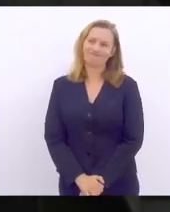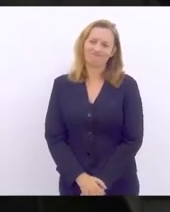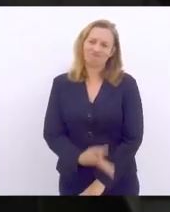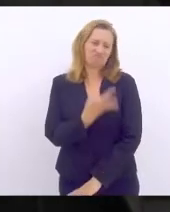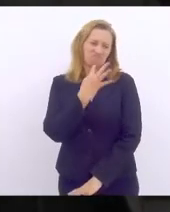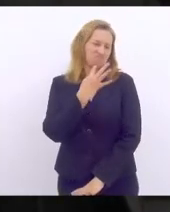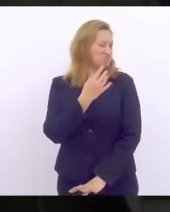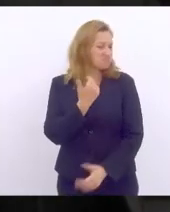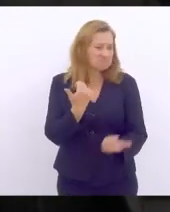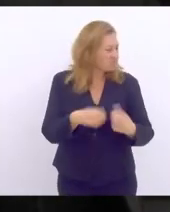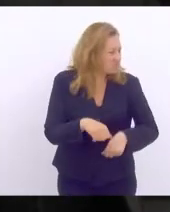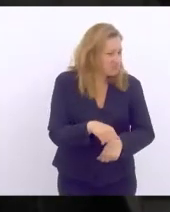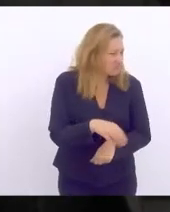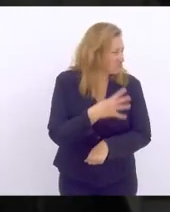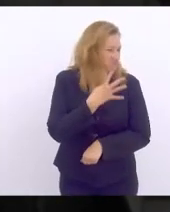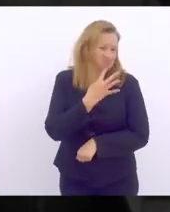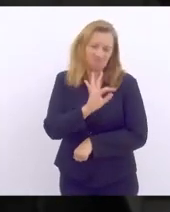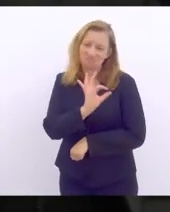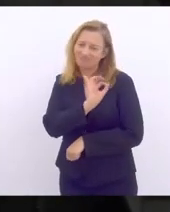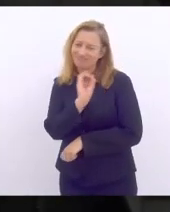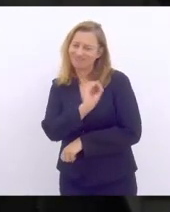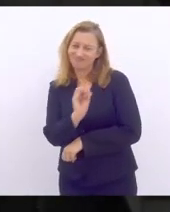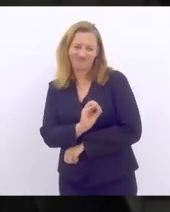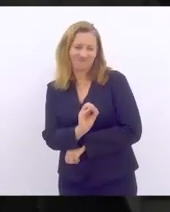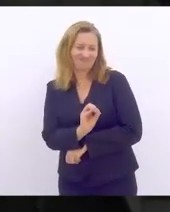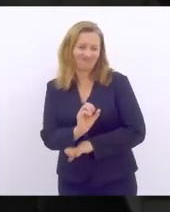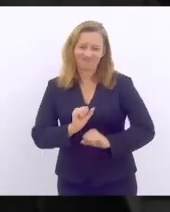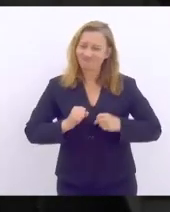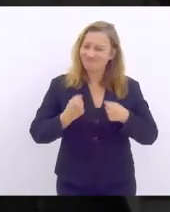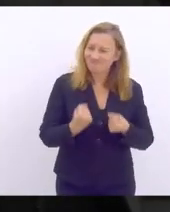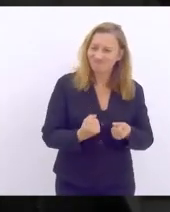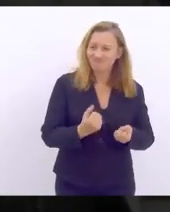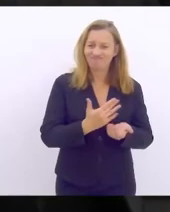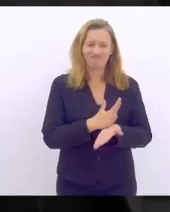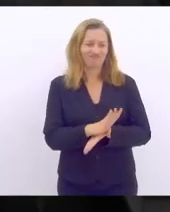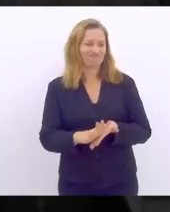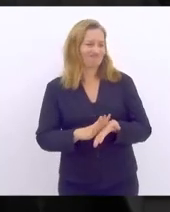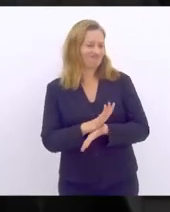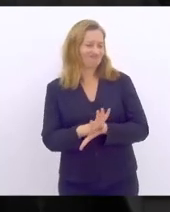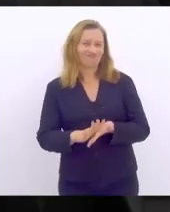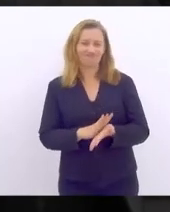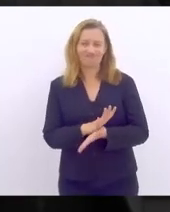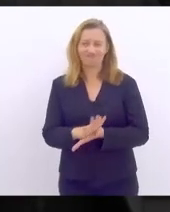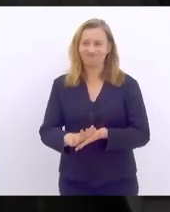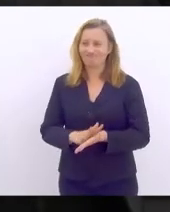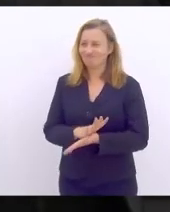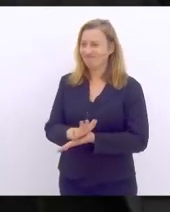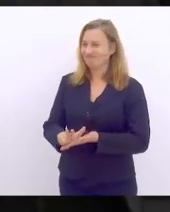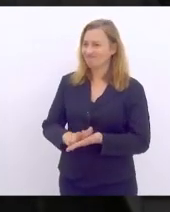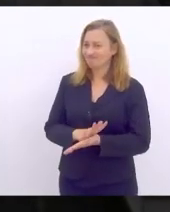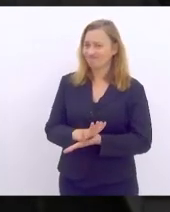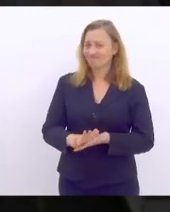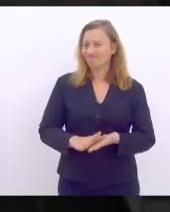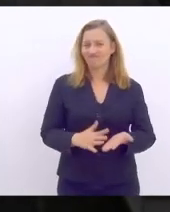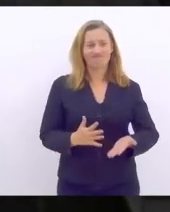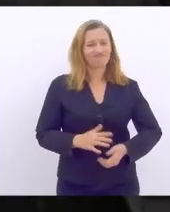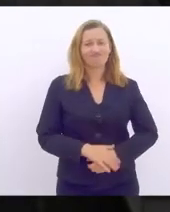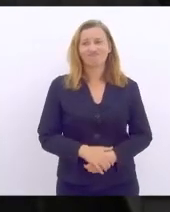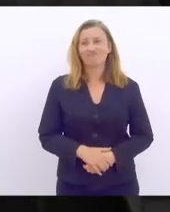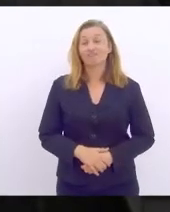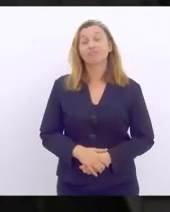conhecimento não precisasse dedicação não precisasse fundamentalmente